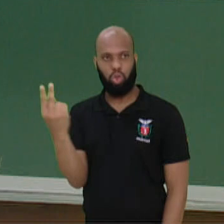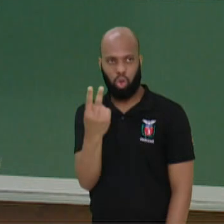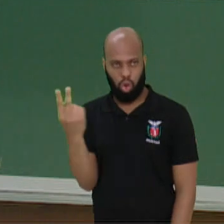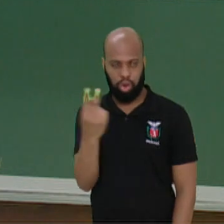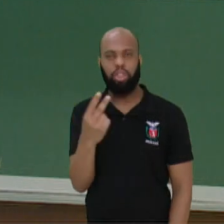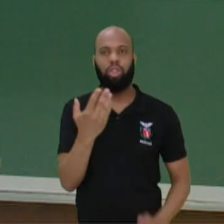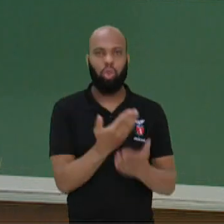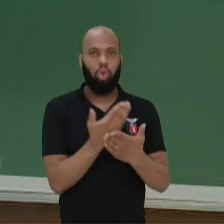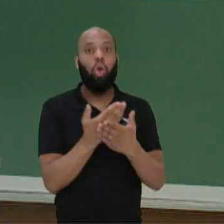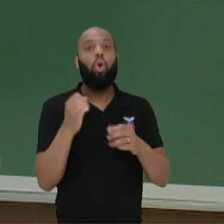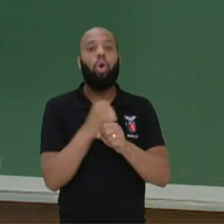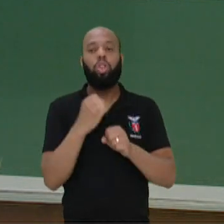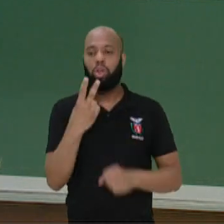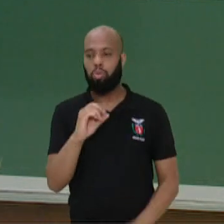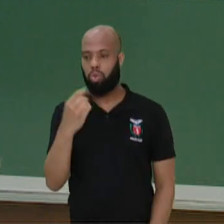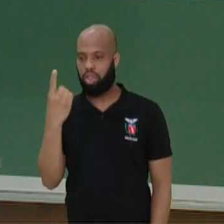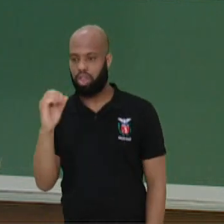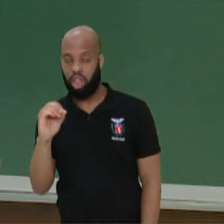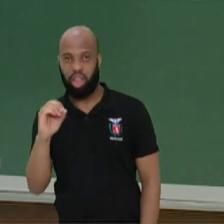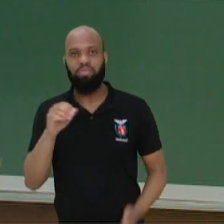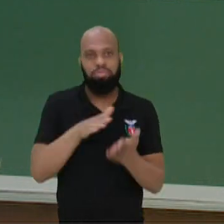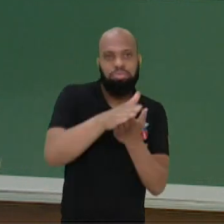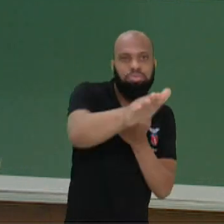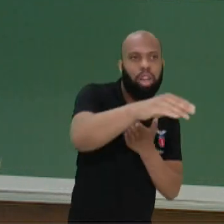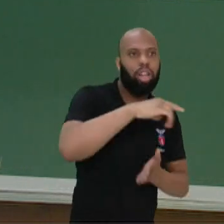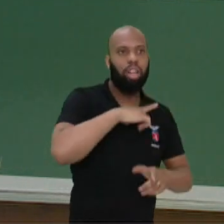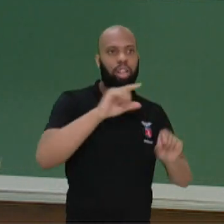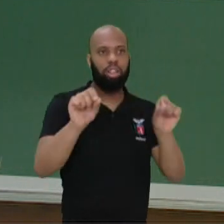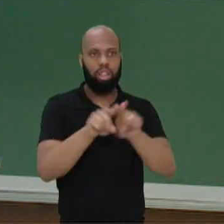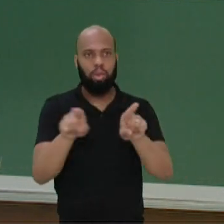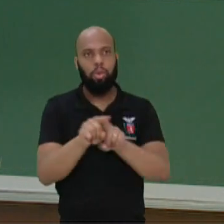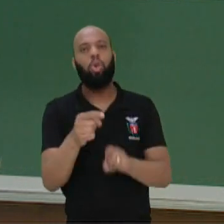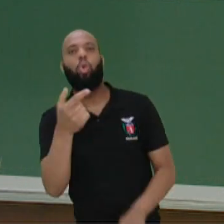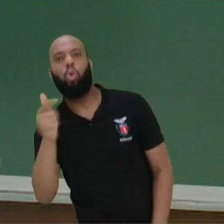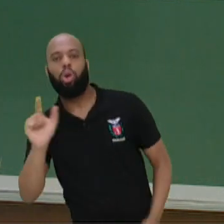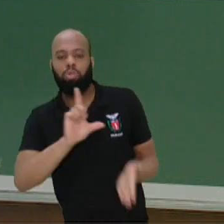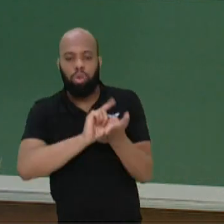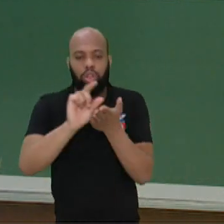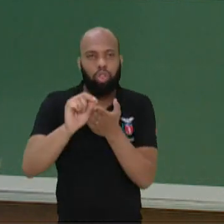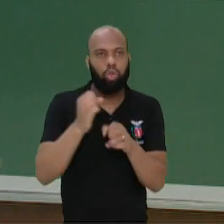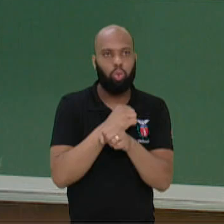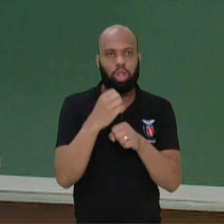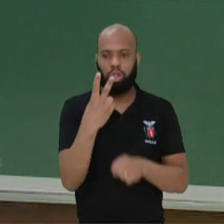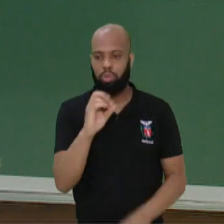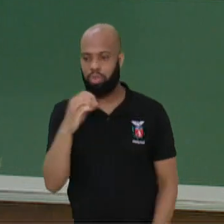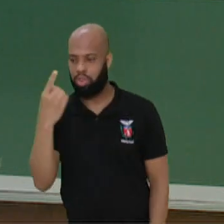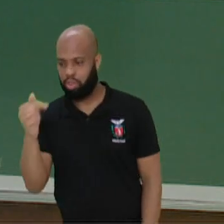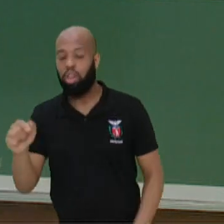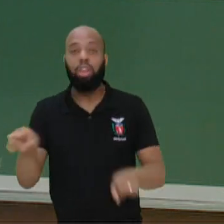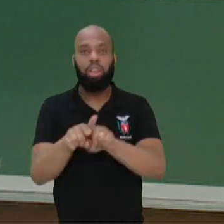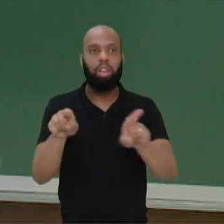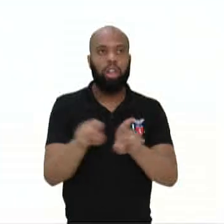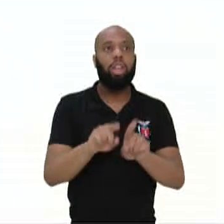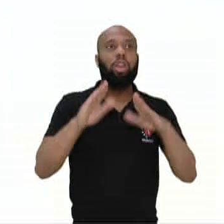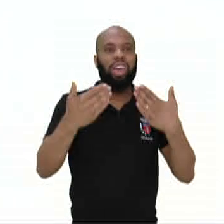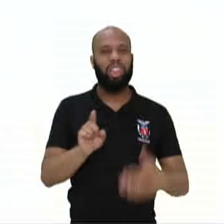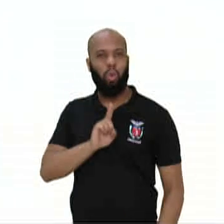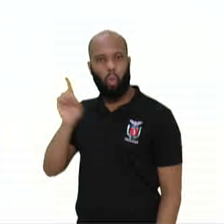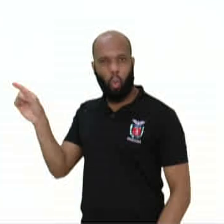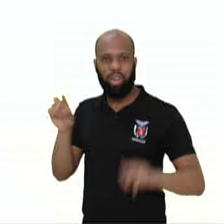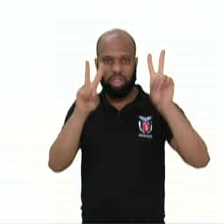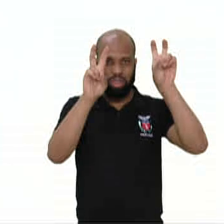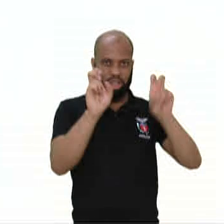Carneiro Júnior, 2010, citados por Brito e Faro, 2017, os anabolizantes,